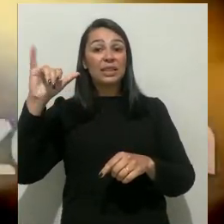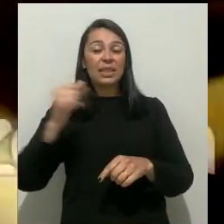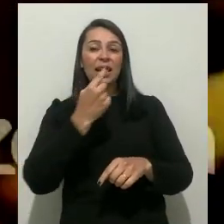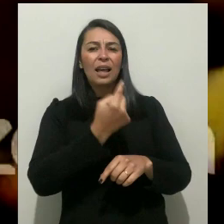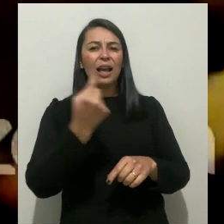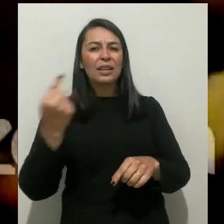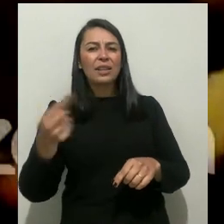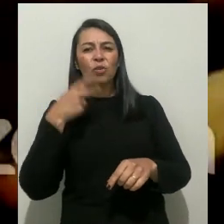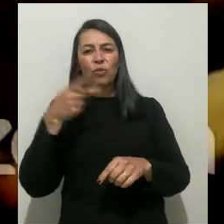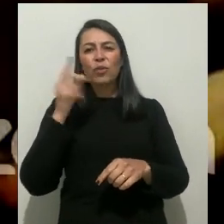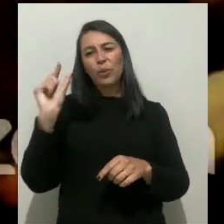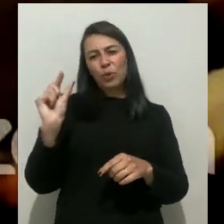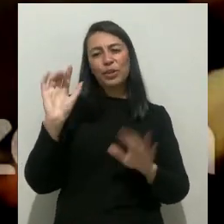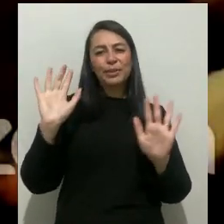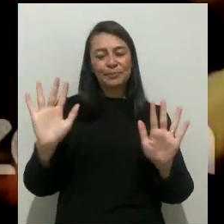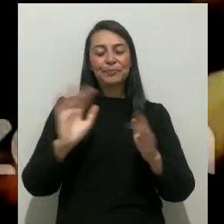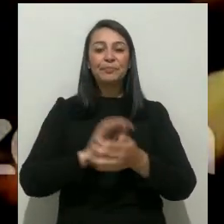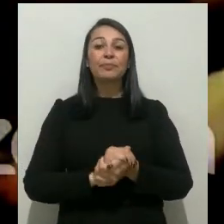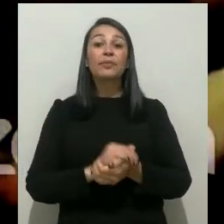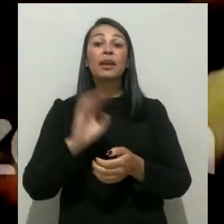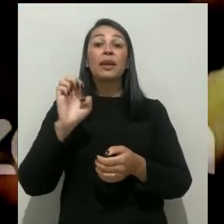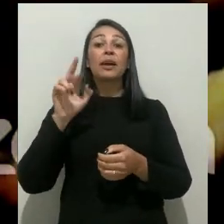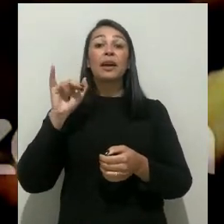cada um falando o que for falar.